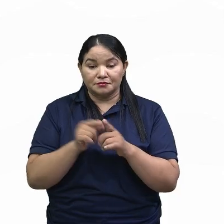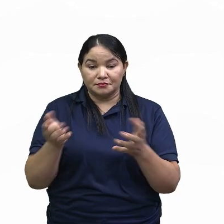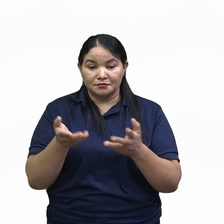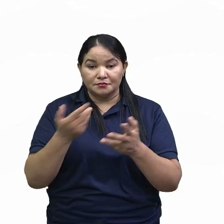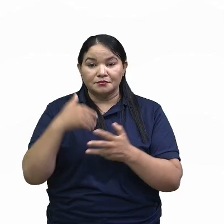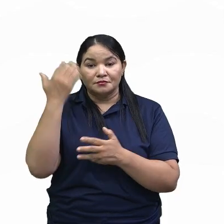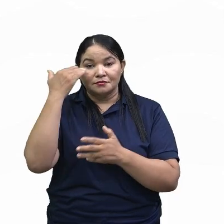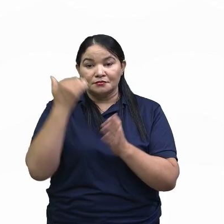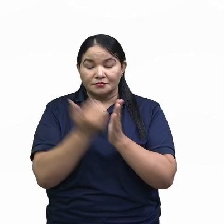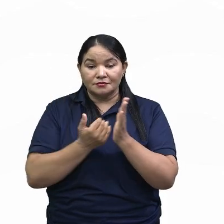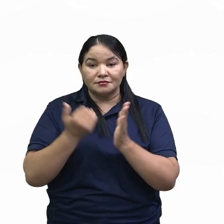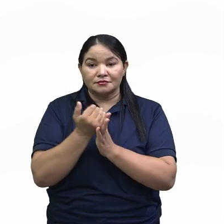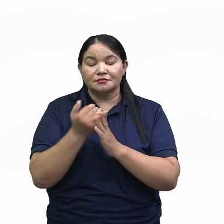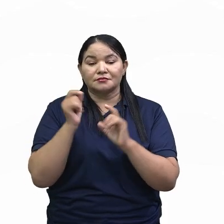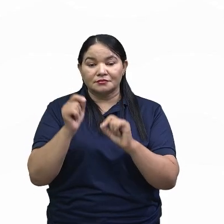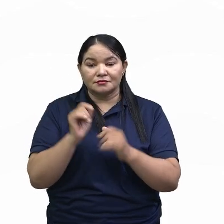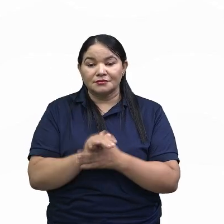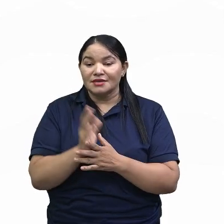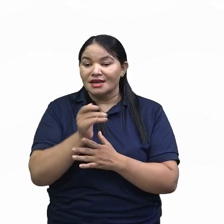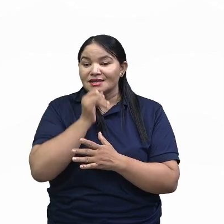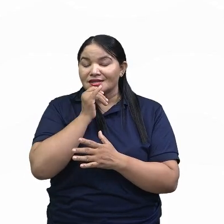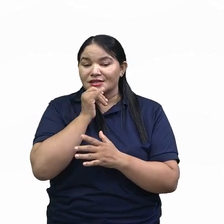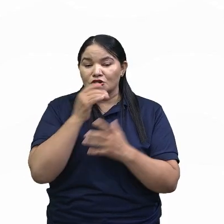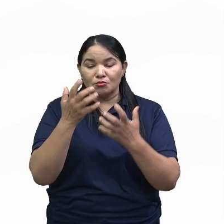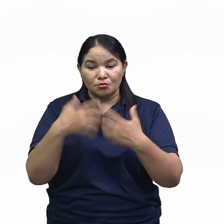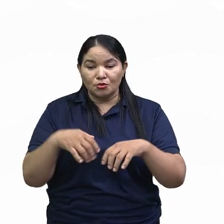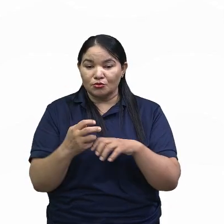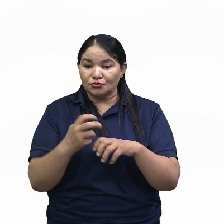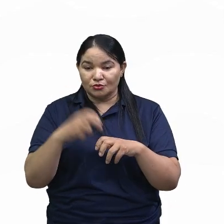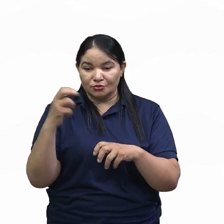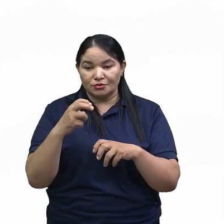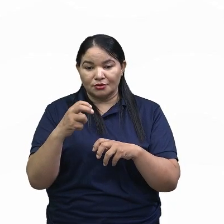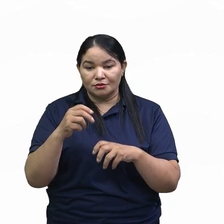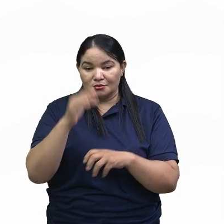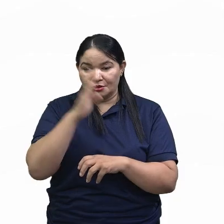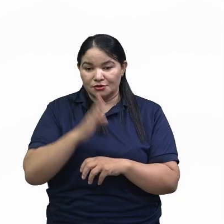são os exemplos de multiculturalismo no Brasil.